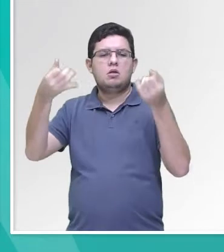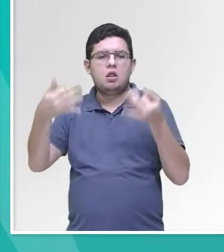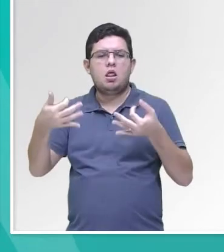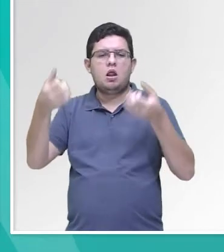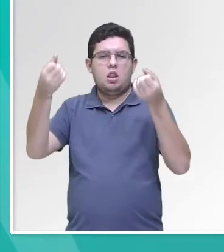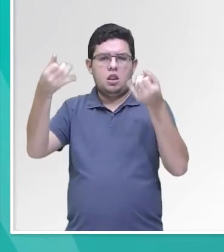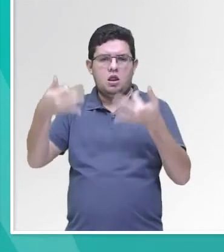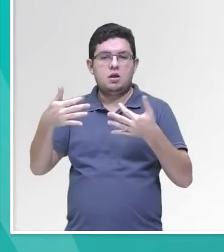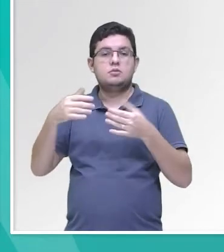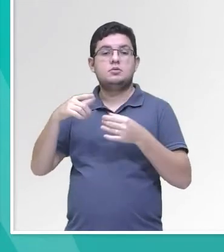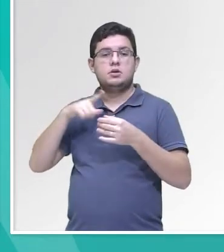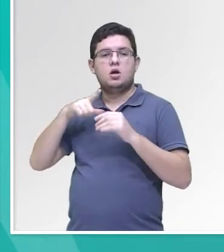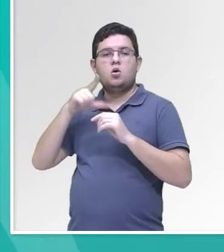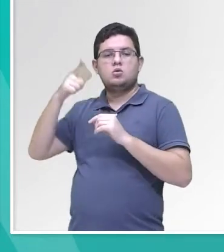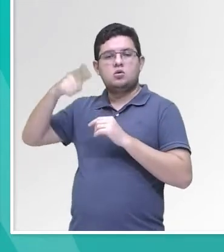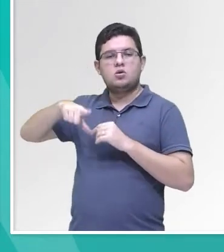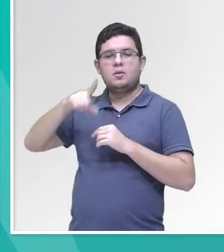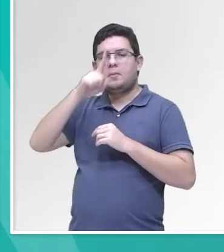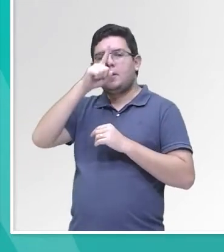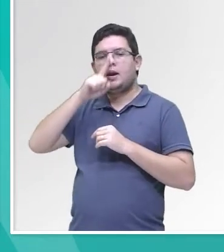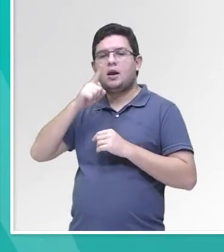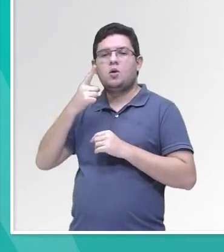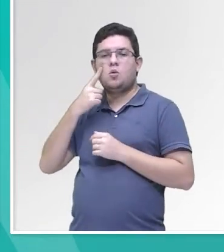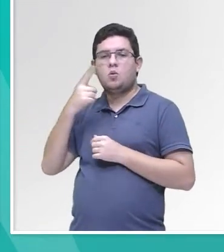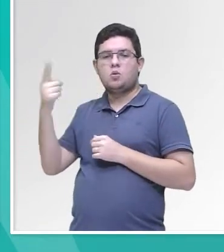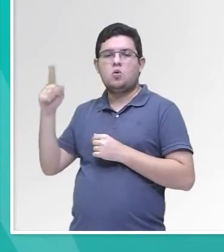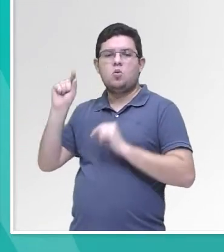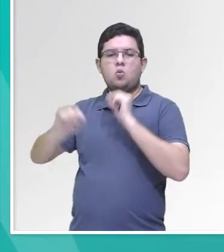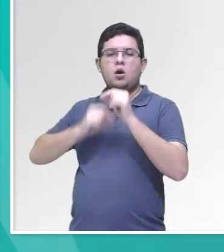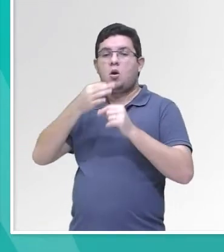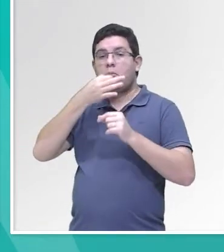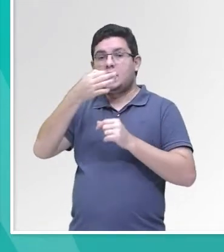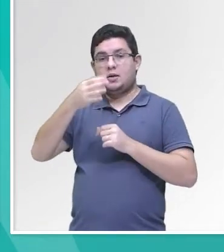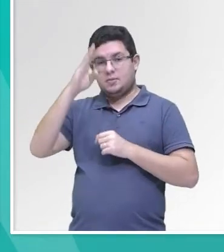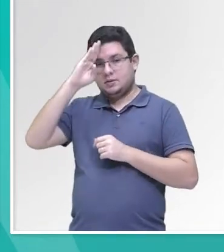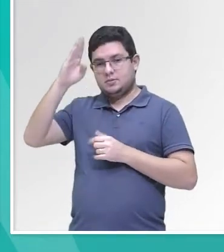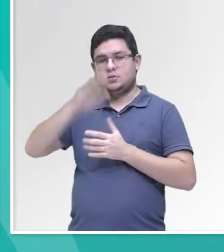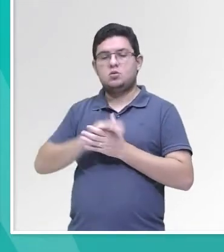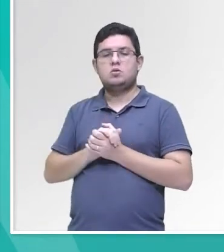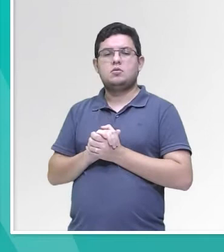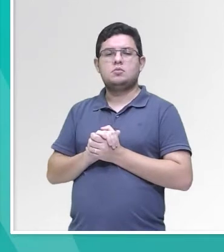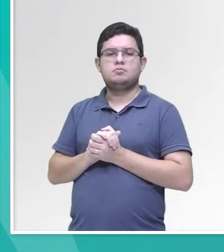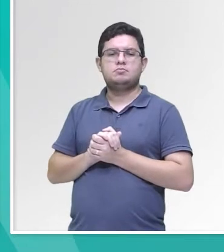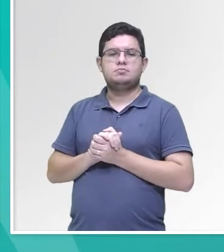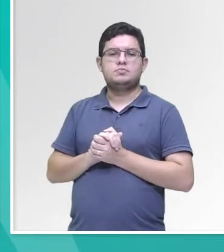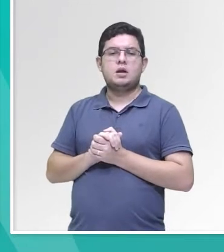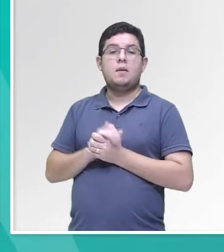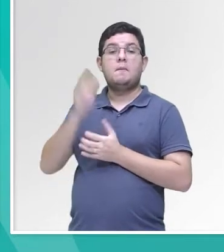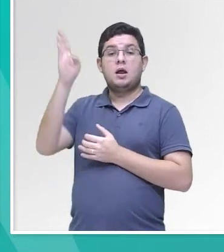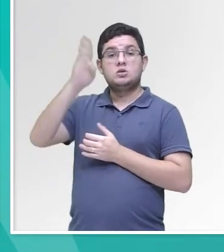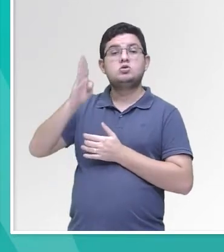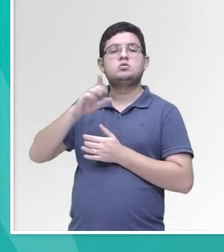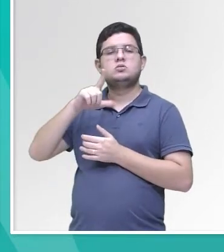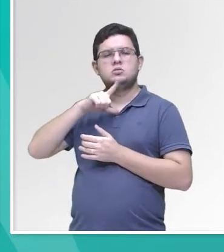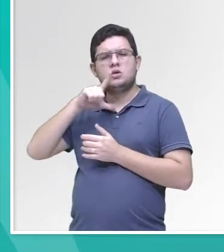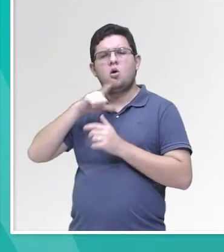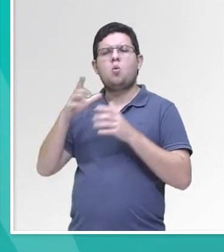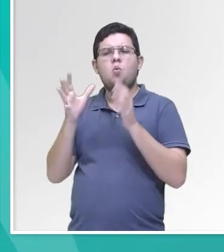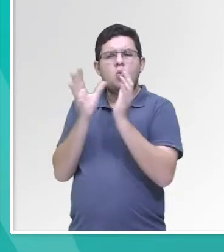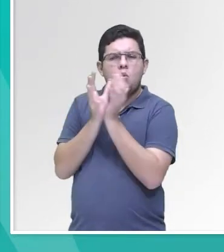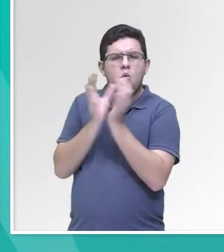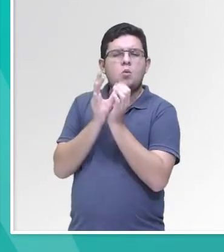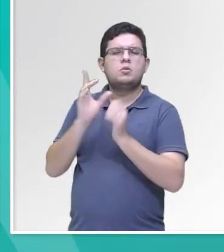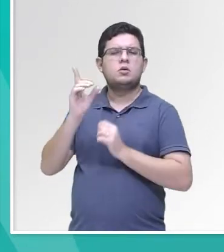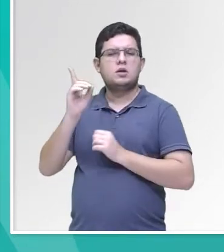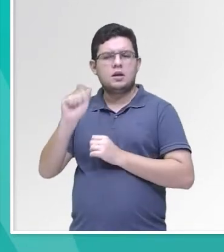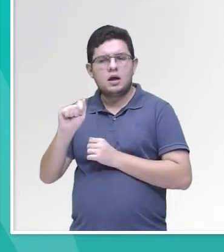No Brasil, os deficientes auditivos compõem um grupo altamente desfavorecido no tocante ao processo